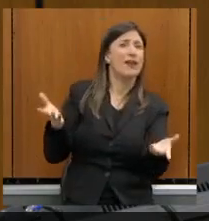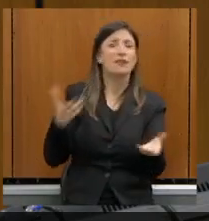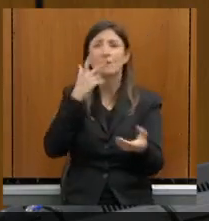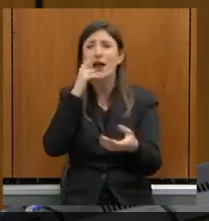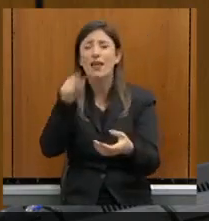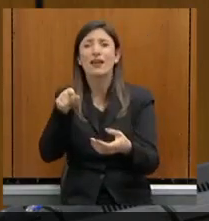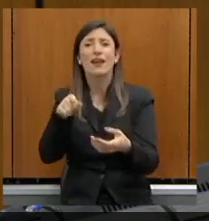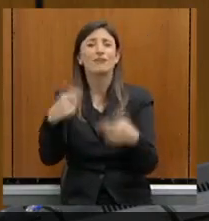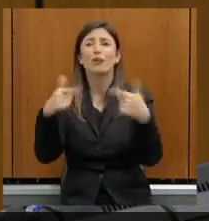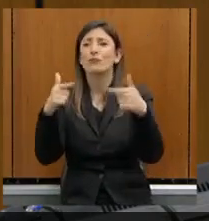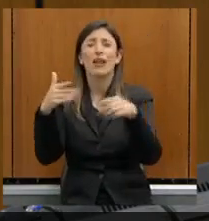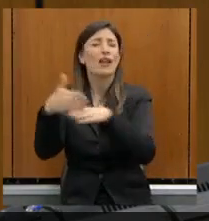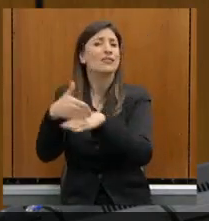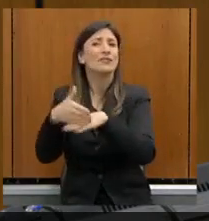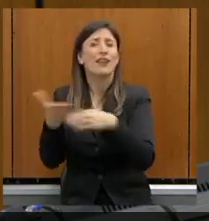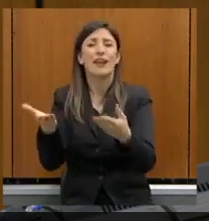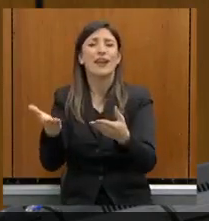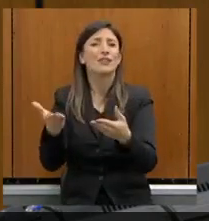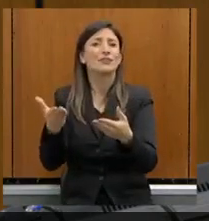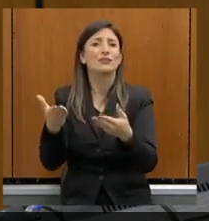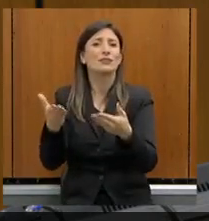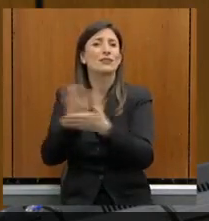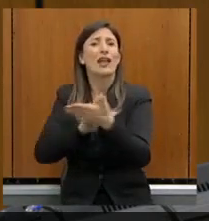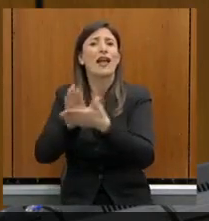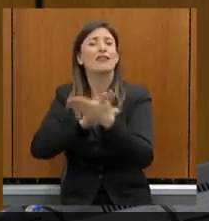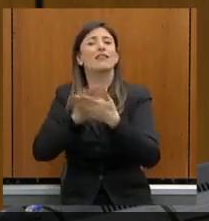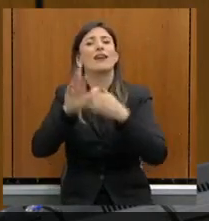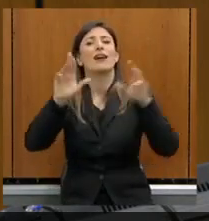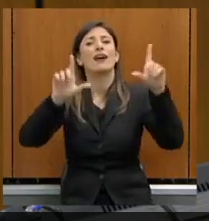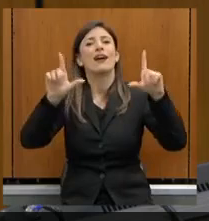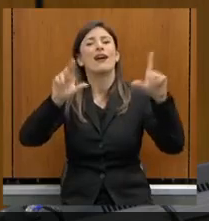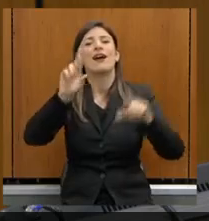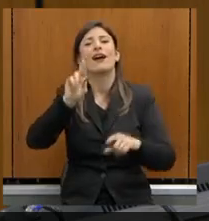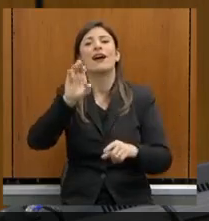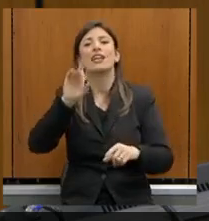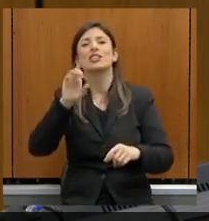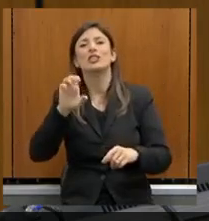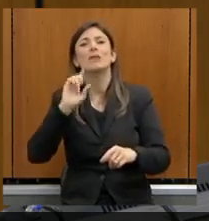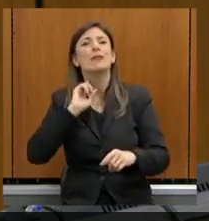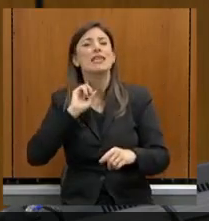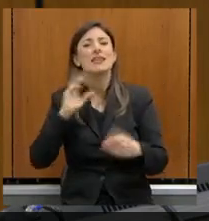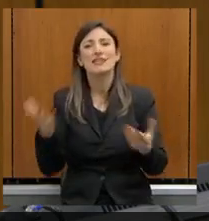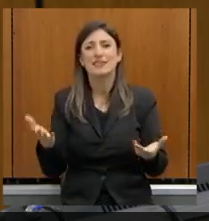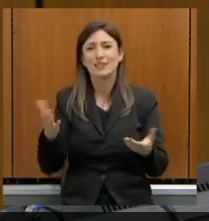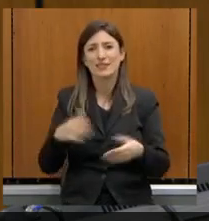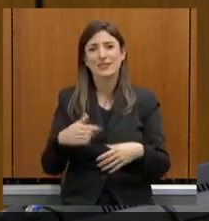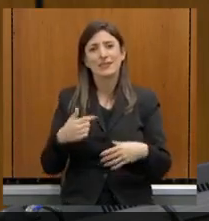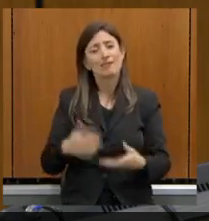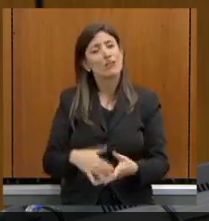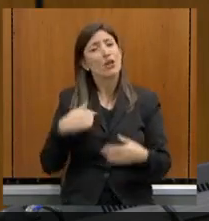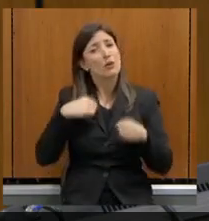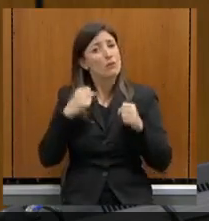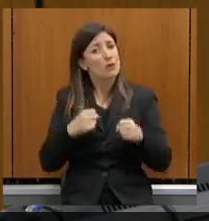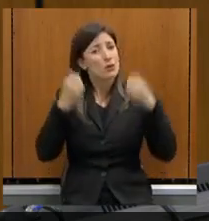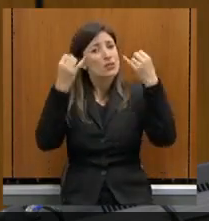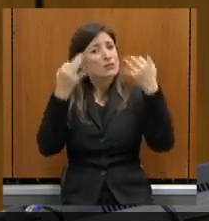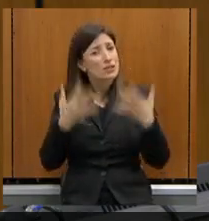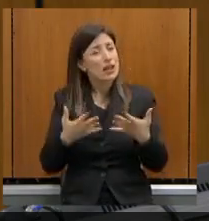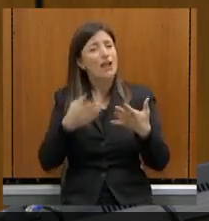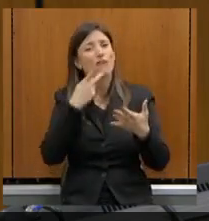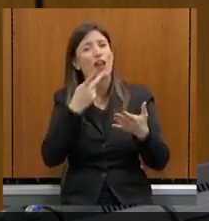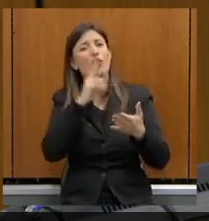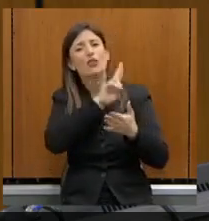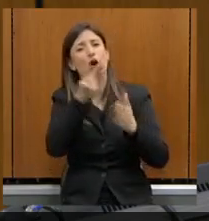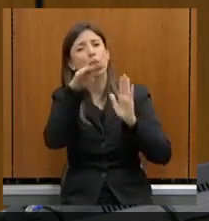pertencem ainda à Rede Minas. então, eu posso listar aqui vários e vários municípios